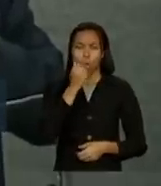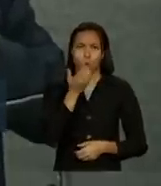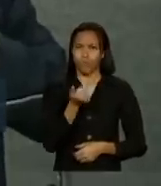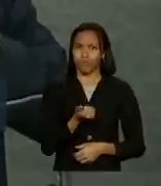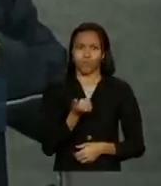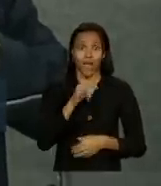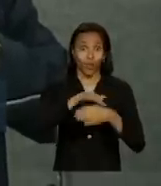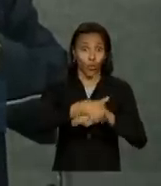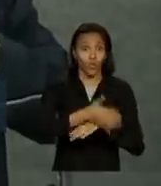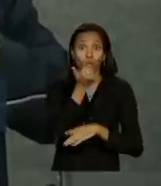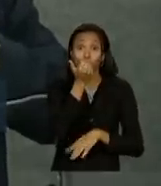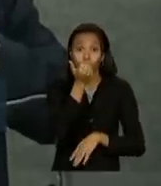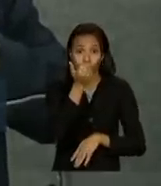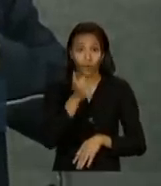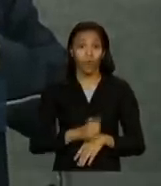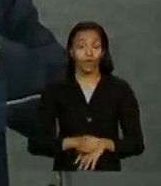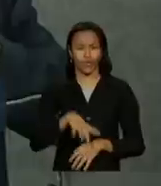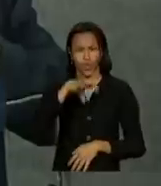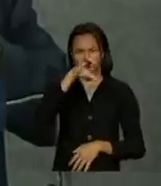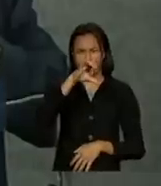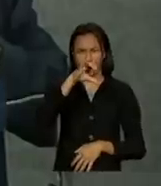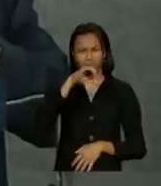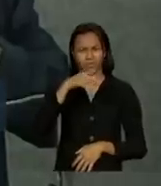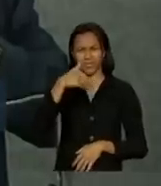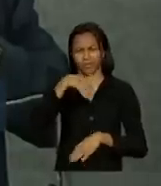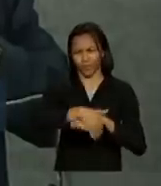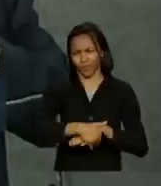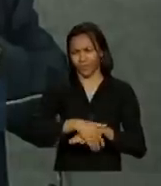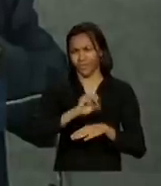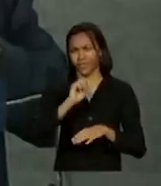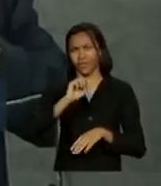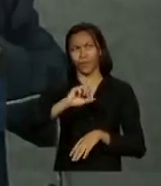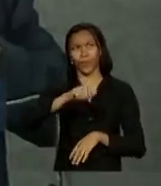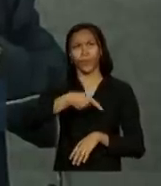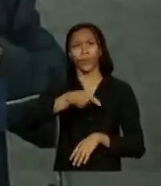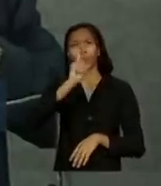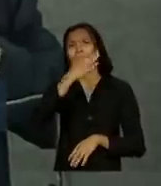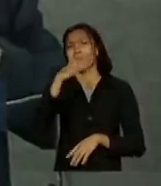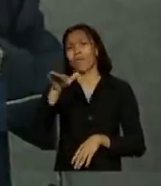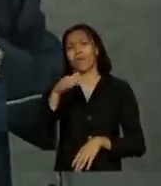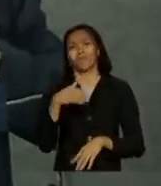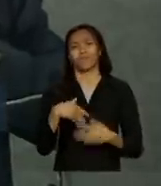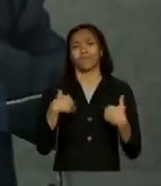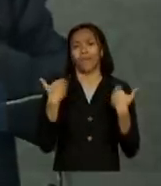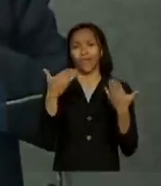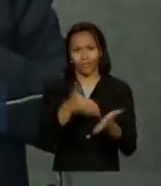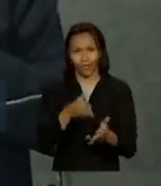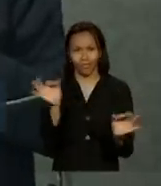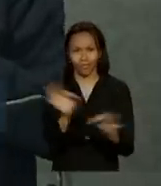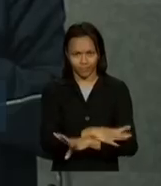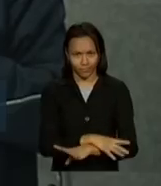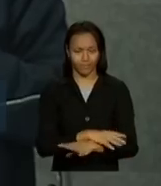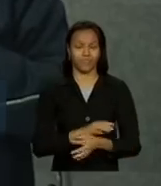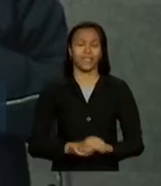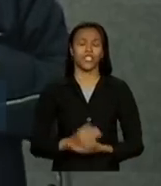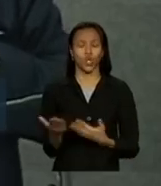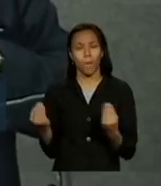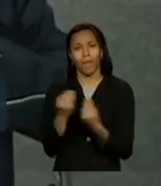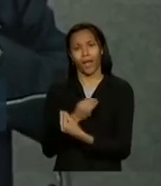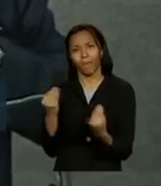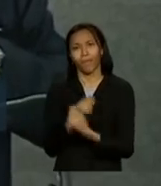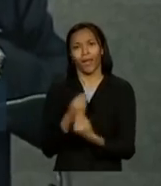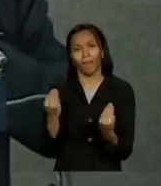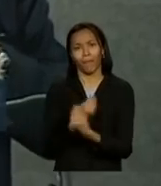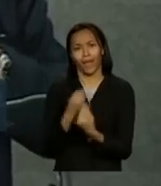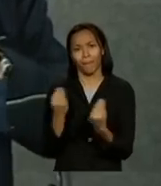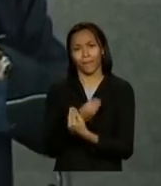né E aí só terminou 1:30 eu di assim bom eu não vou largar esse cara até não se convencer que ele tem que fazer estão de qualidade né quer dizer é só